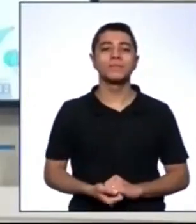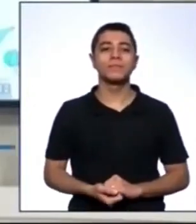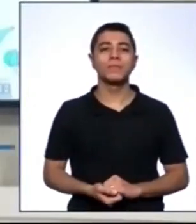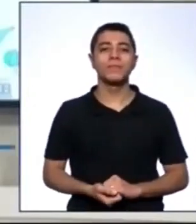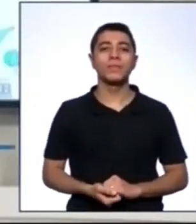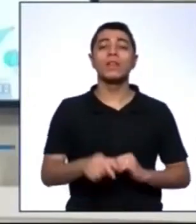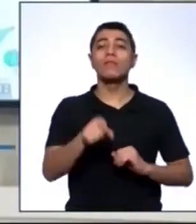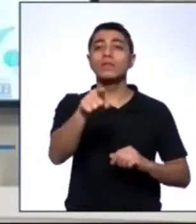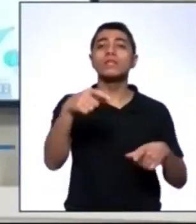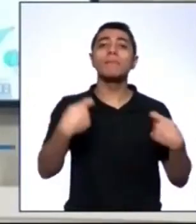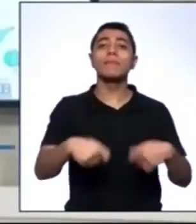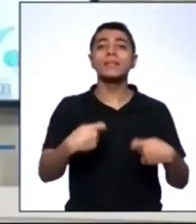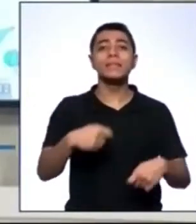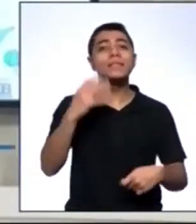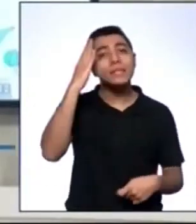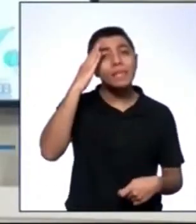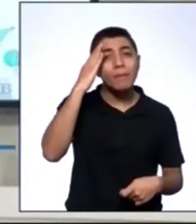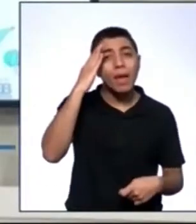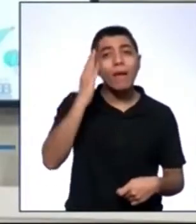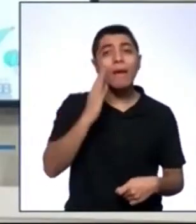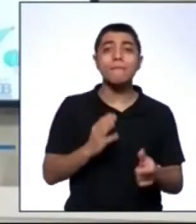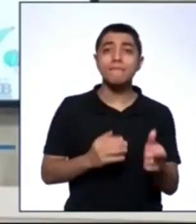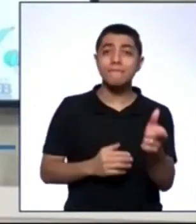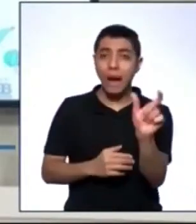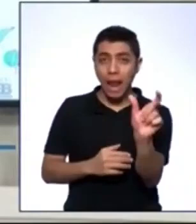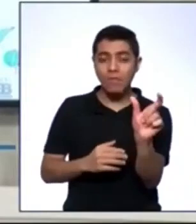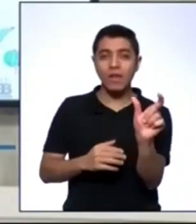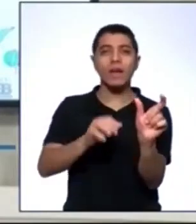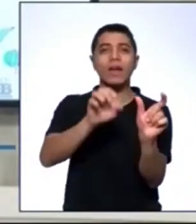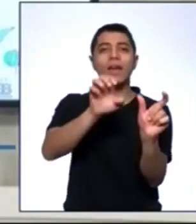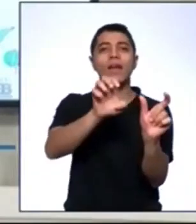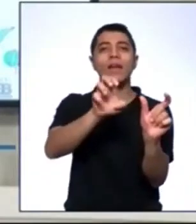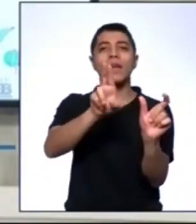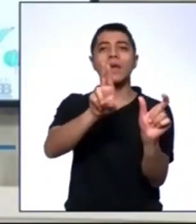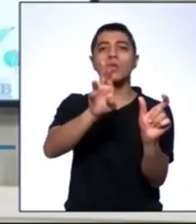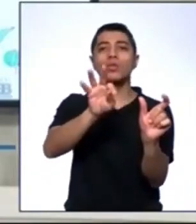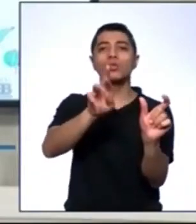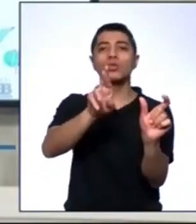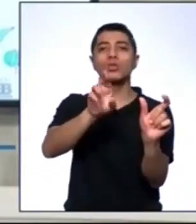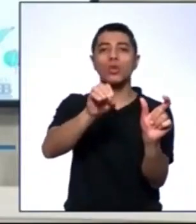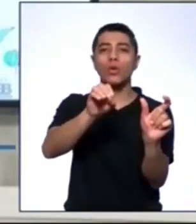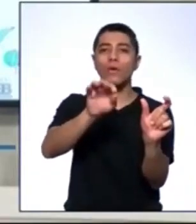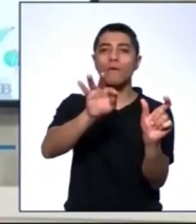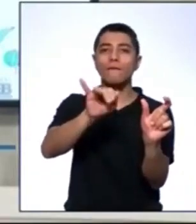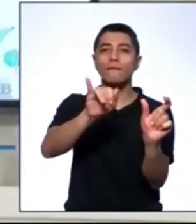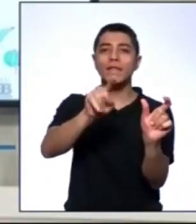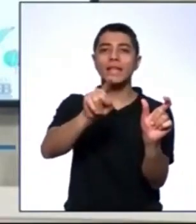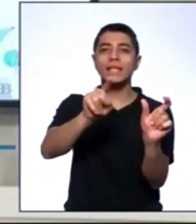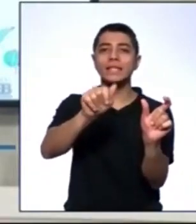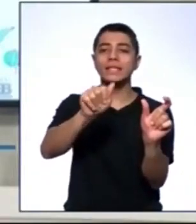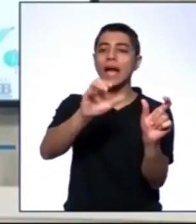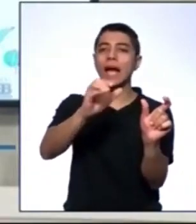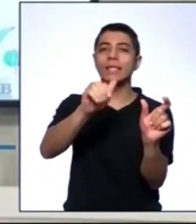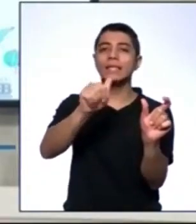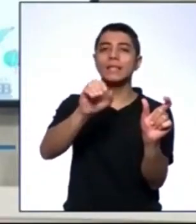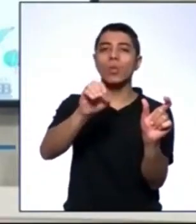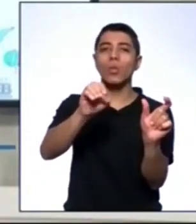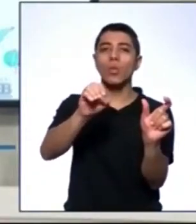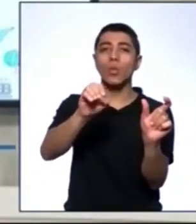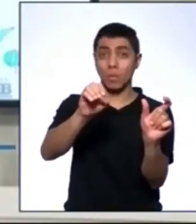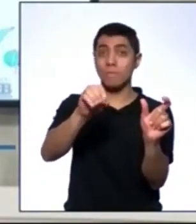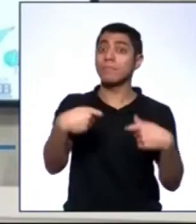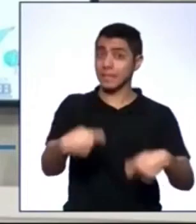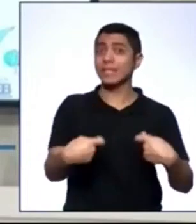que é eutrofização, não é isso? Sem essa teoria, como é que eu vou para frente? Então vamos lá, vamos aprender. Eutrofização.